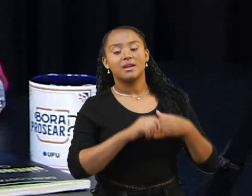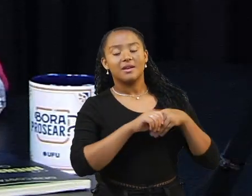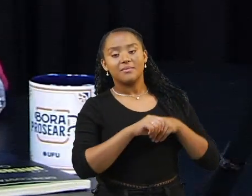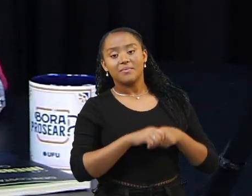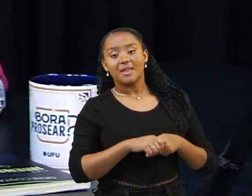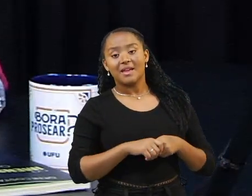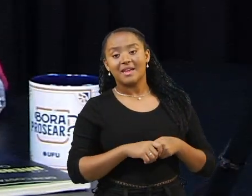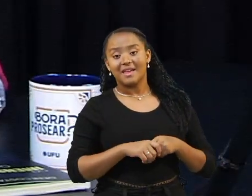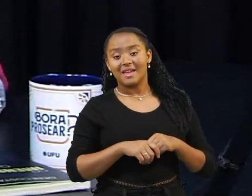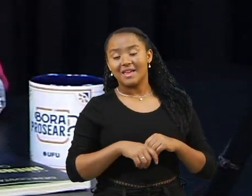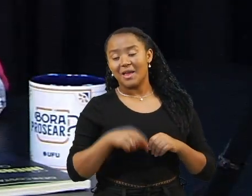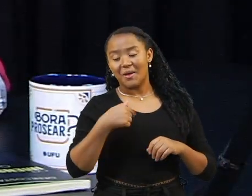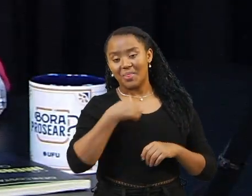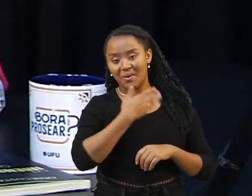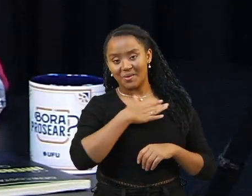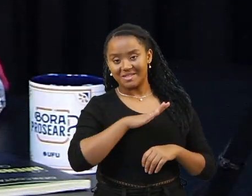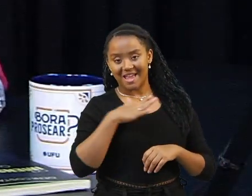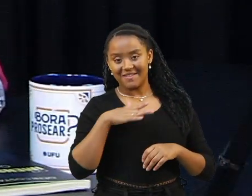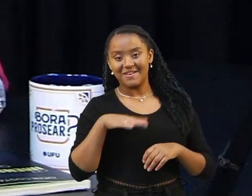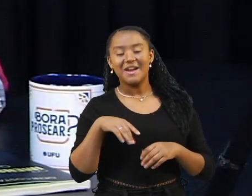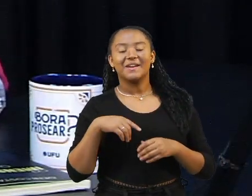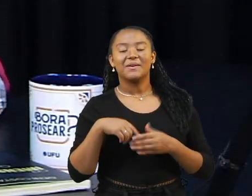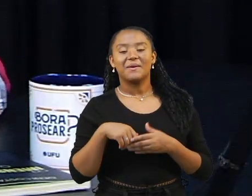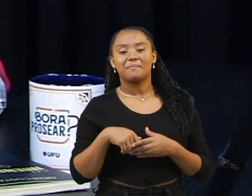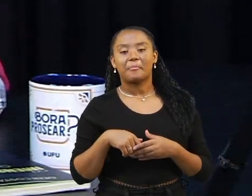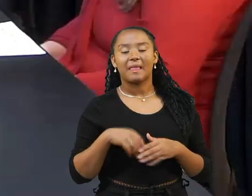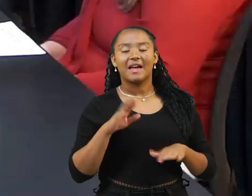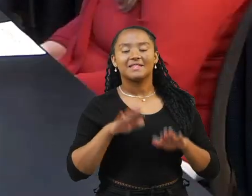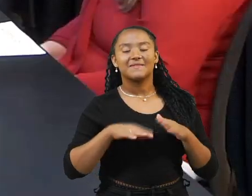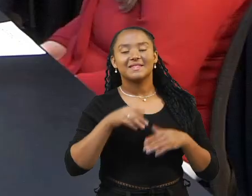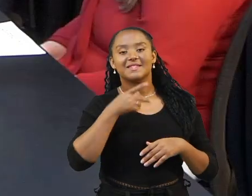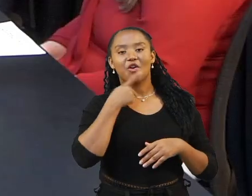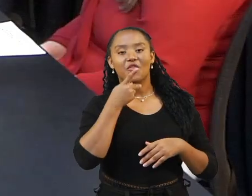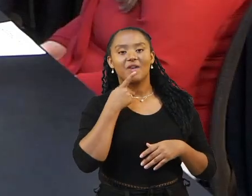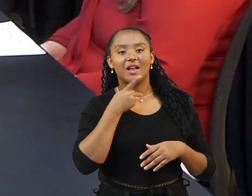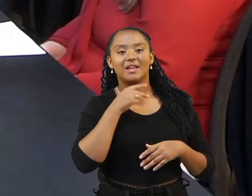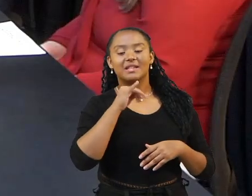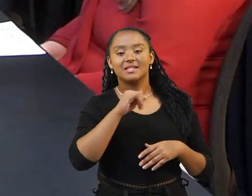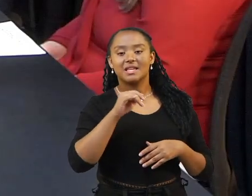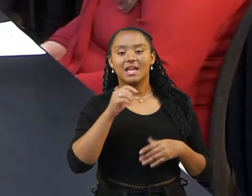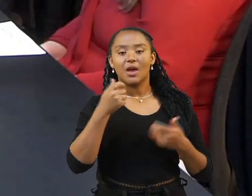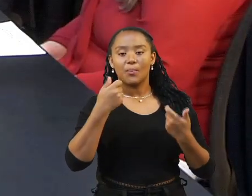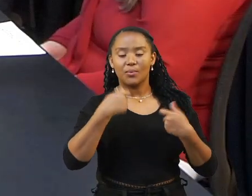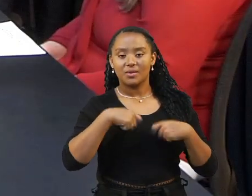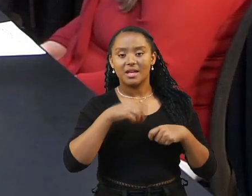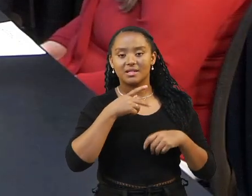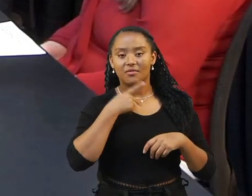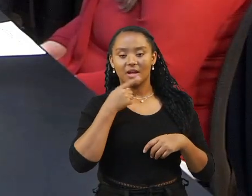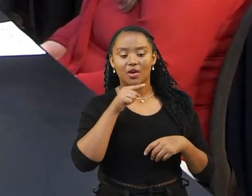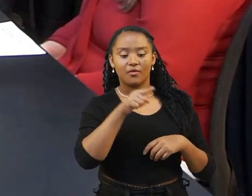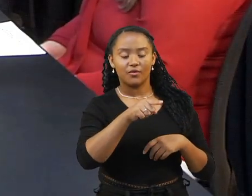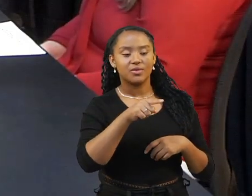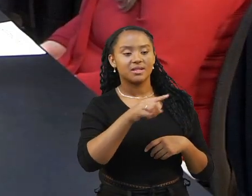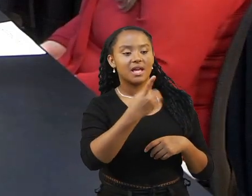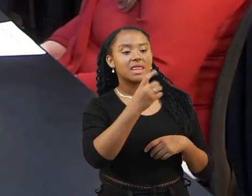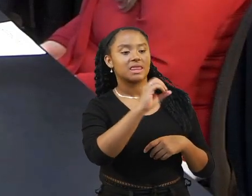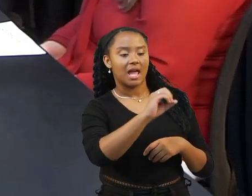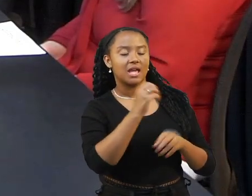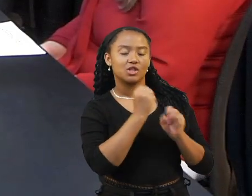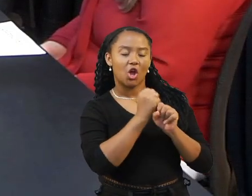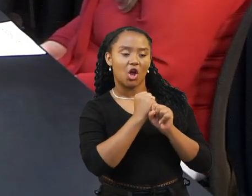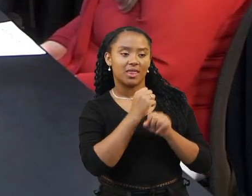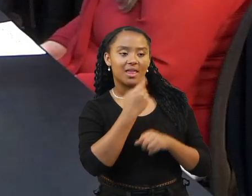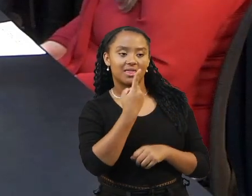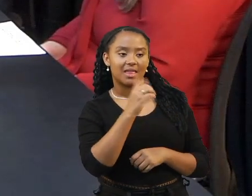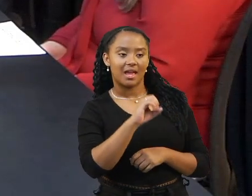menos gostava na educação, corrigir prova. Eu falava assim, se eu pudesse, eu sabia dizer assim, você merece